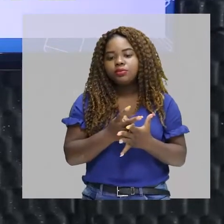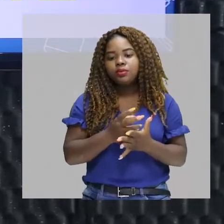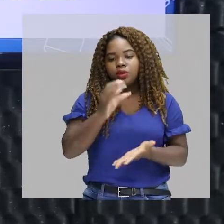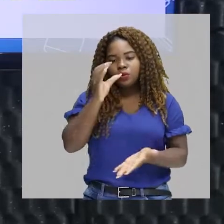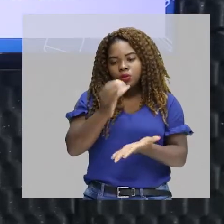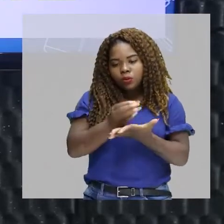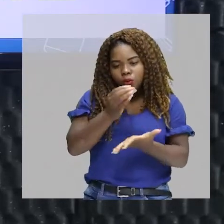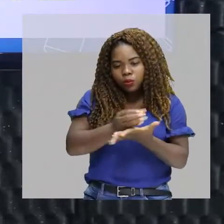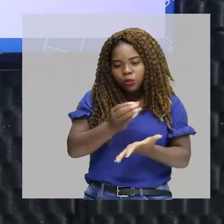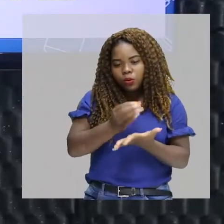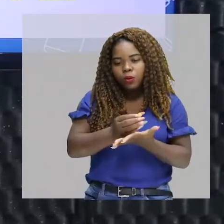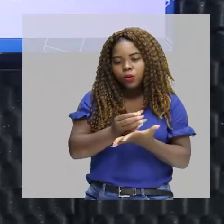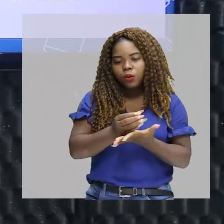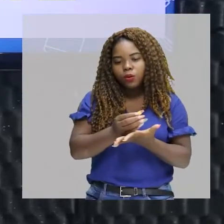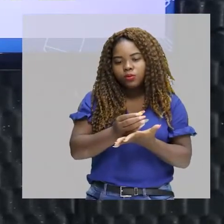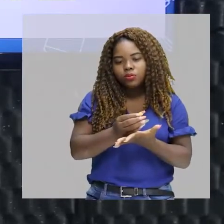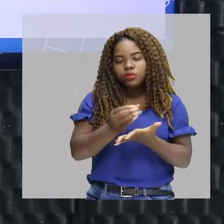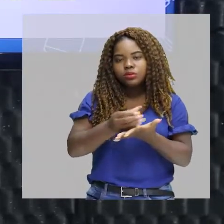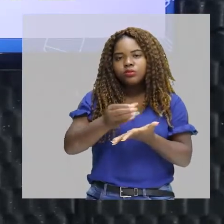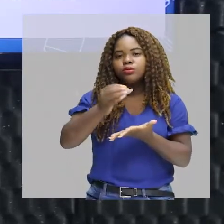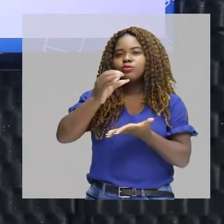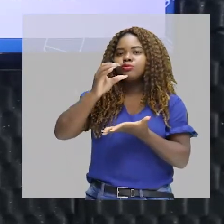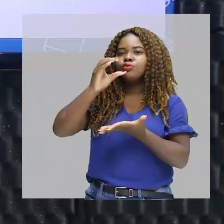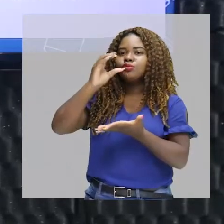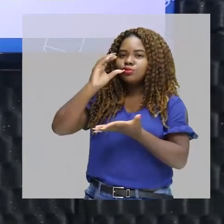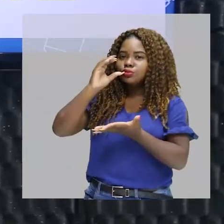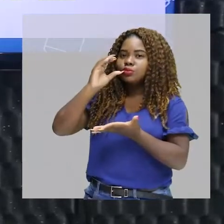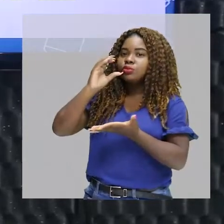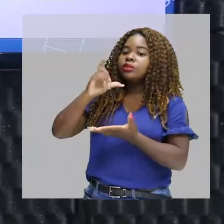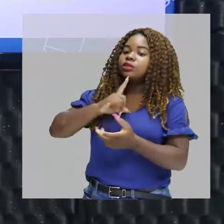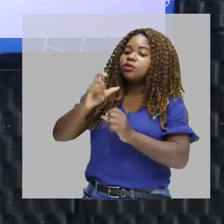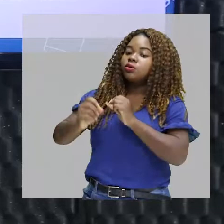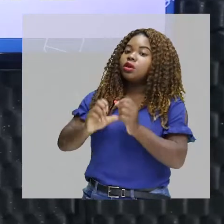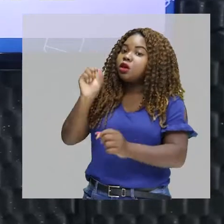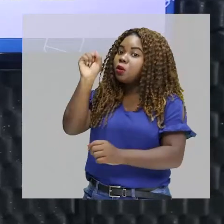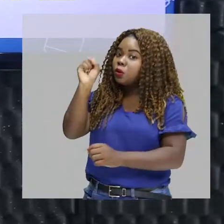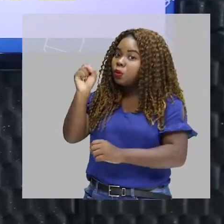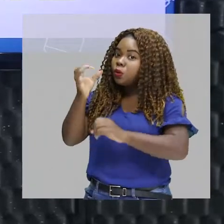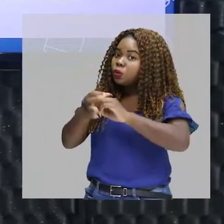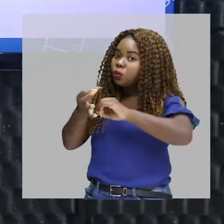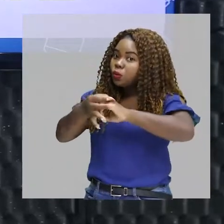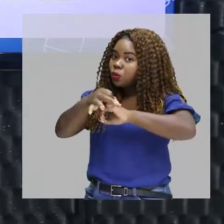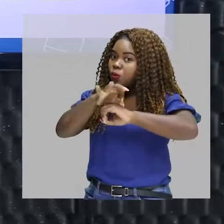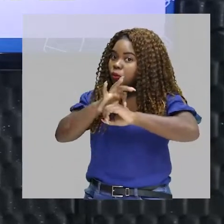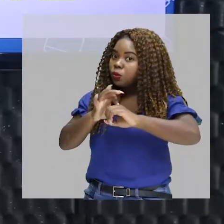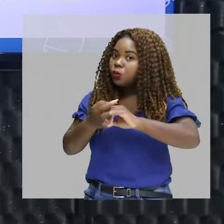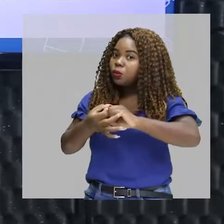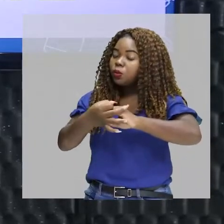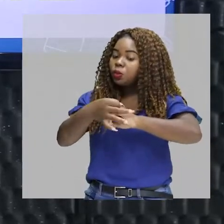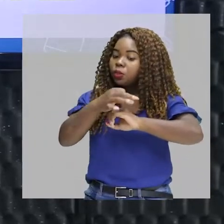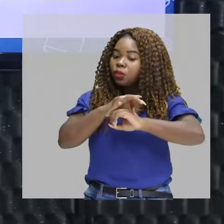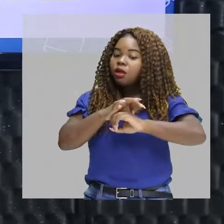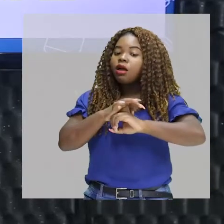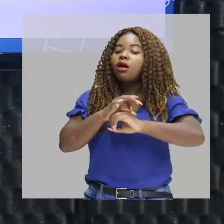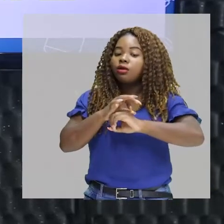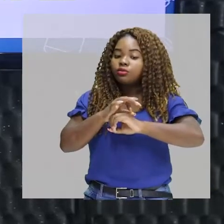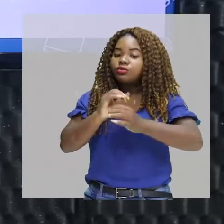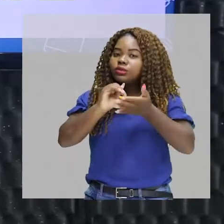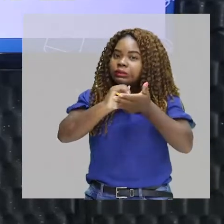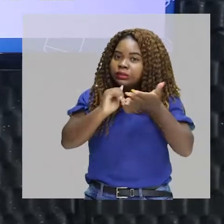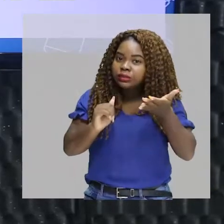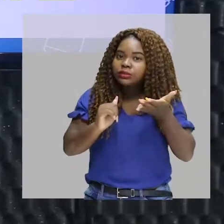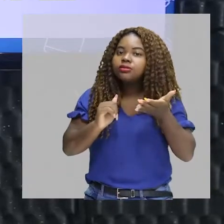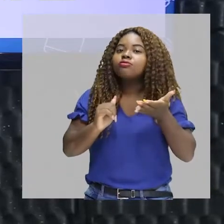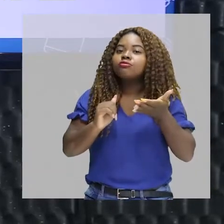é levado aos nossos lábios, 8 átomos de silício são